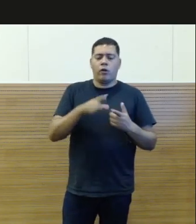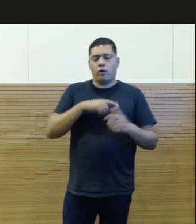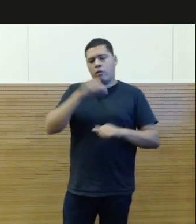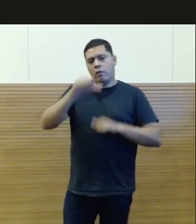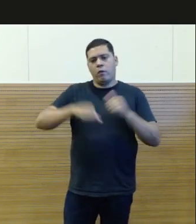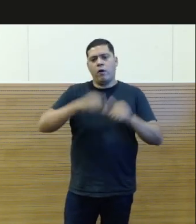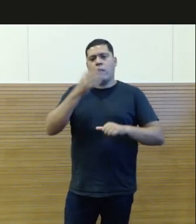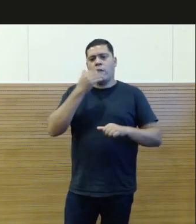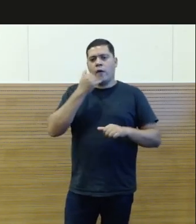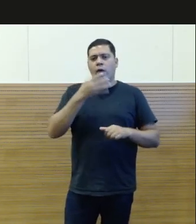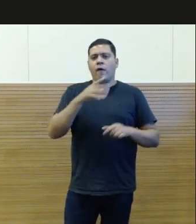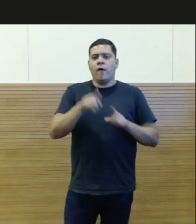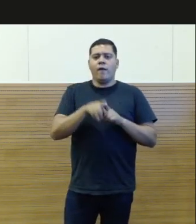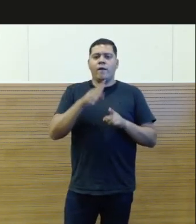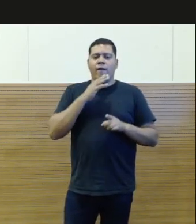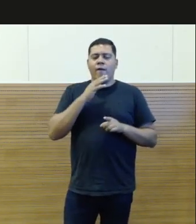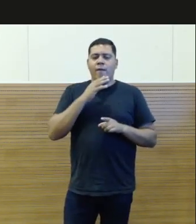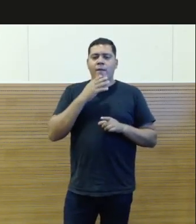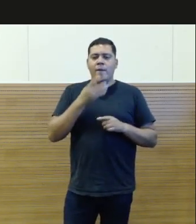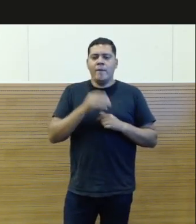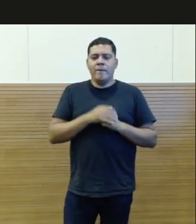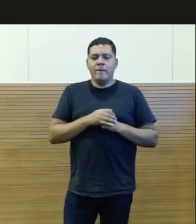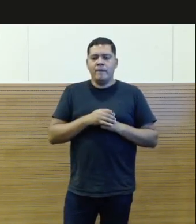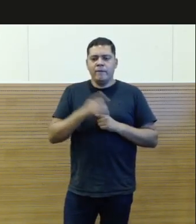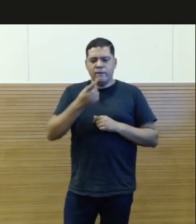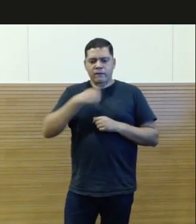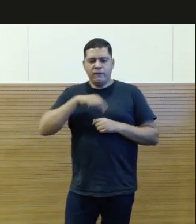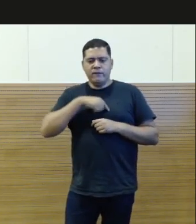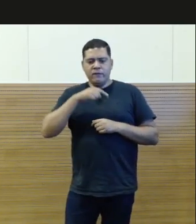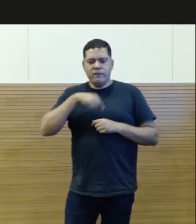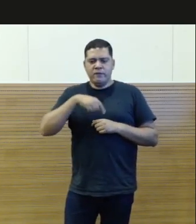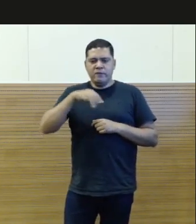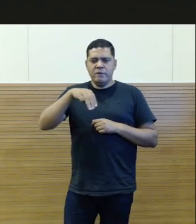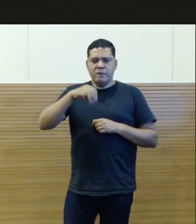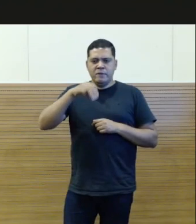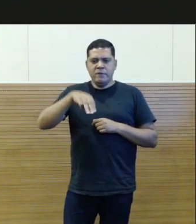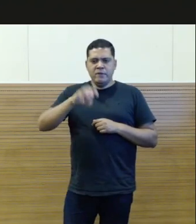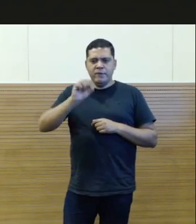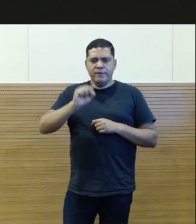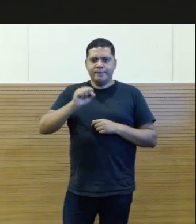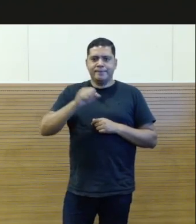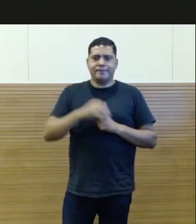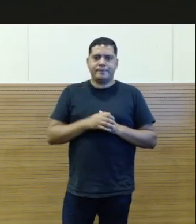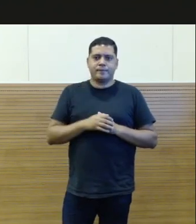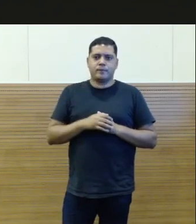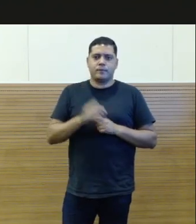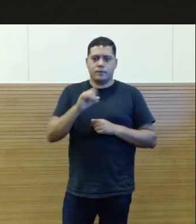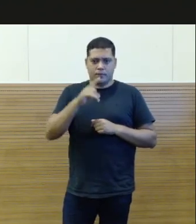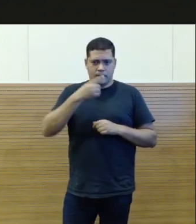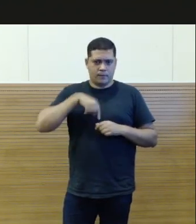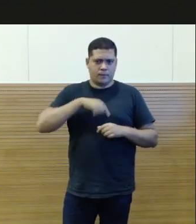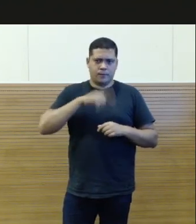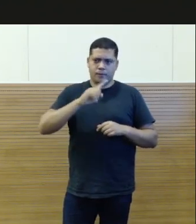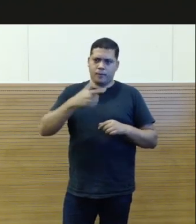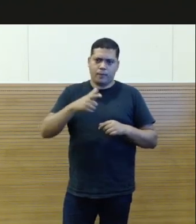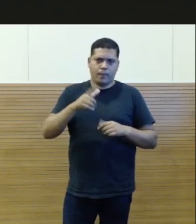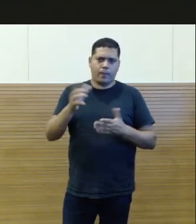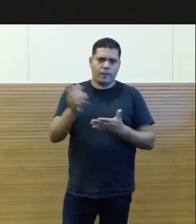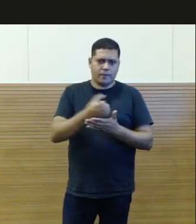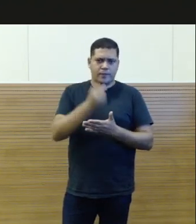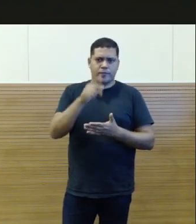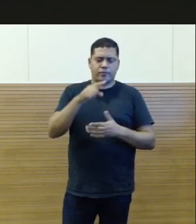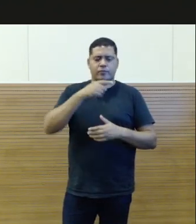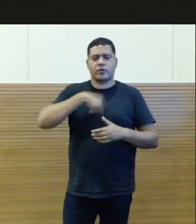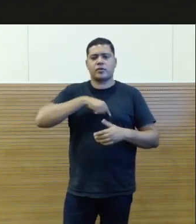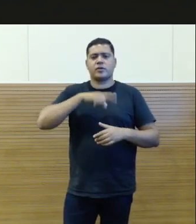que finalmente coincida com as recomendações da Organização Mundial da Saúde. Se a gente não adota isso, provavelmente a gente vai ter mudanças